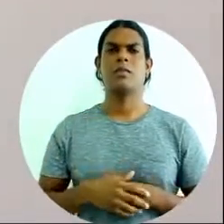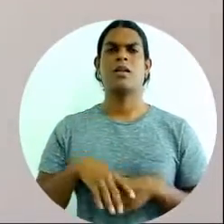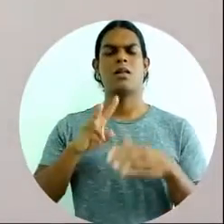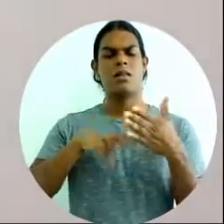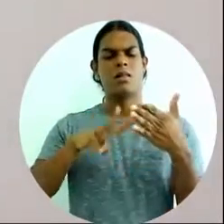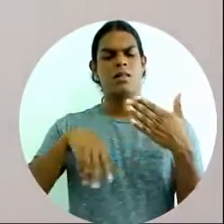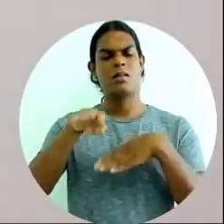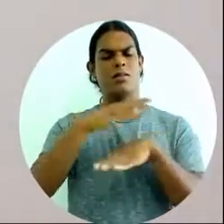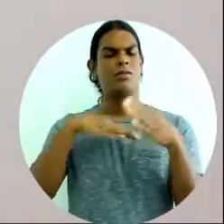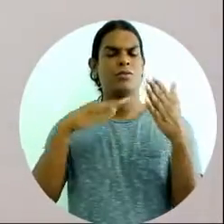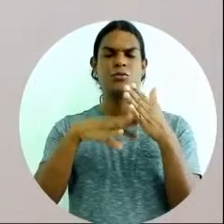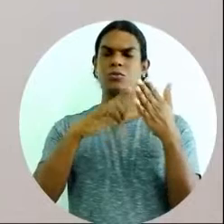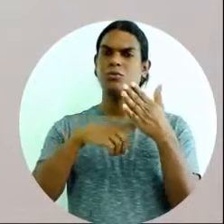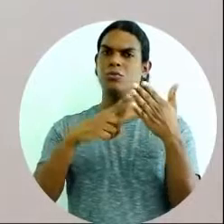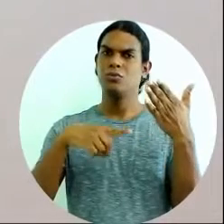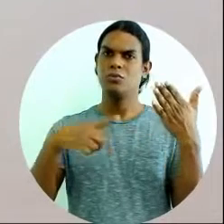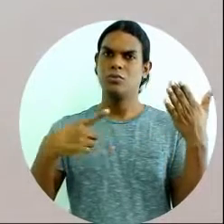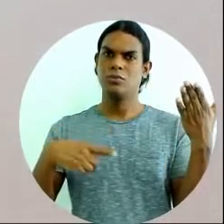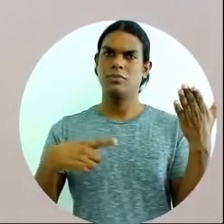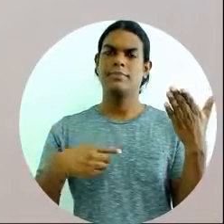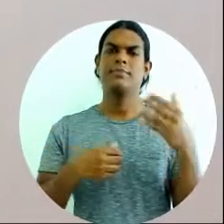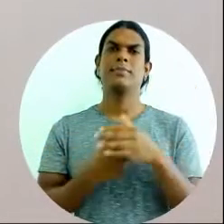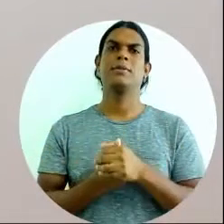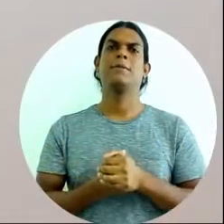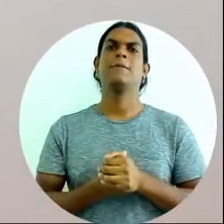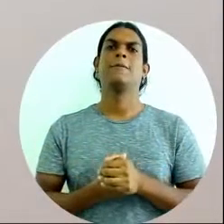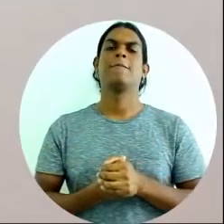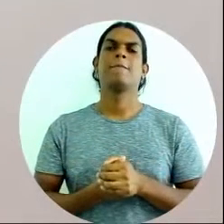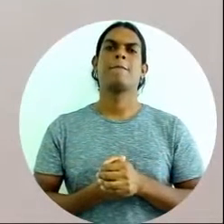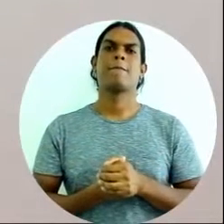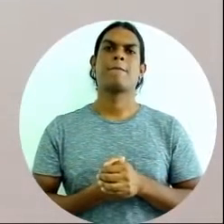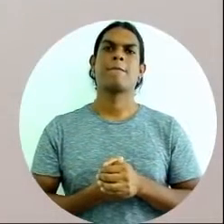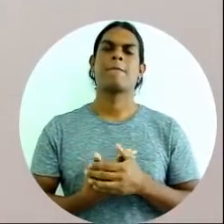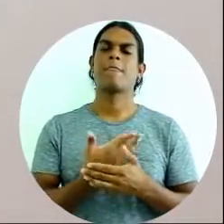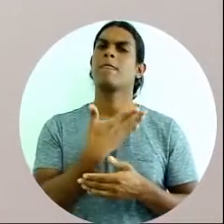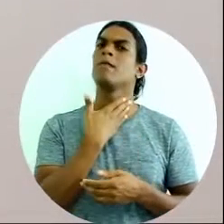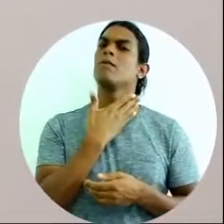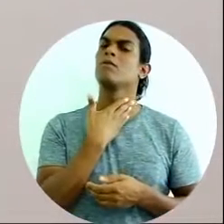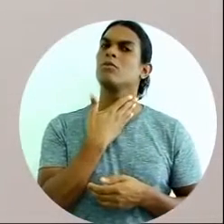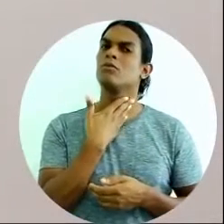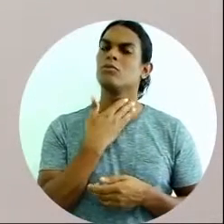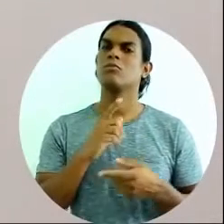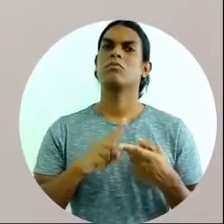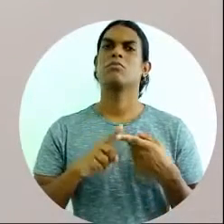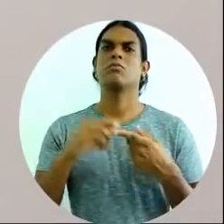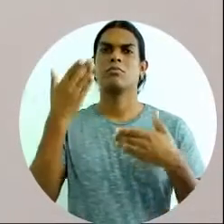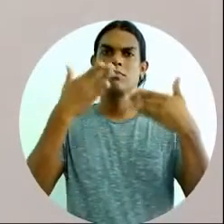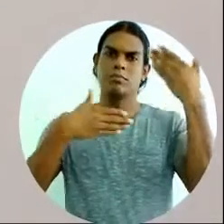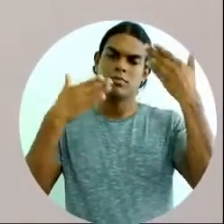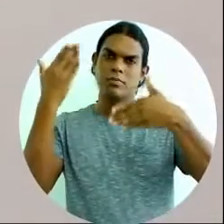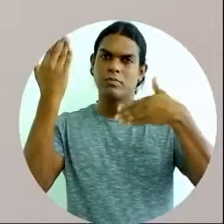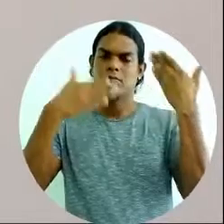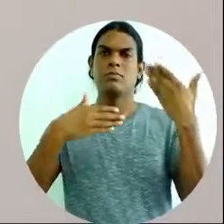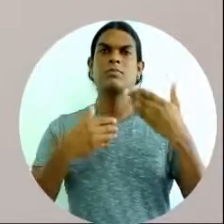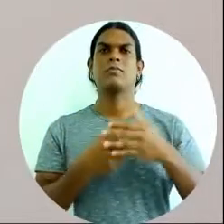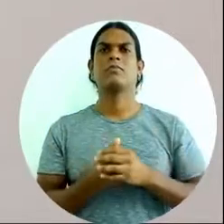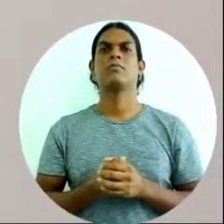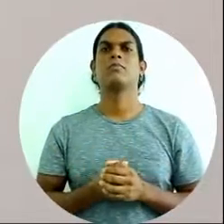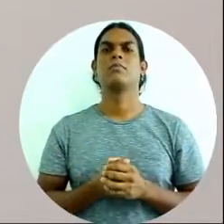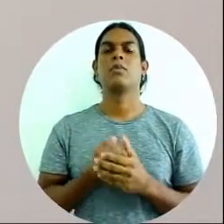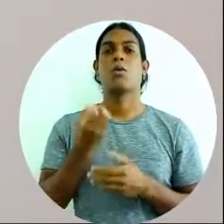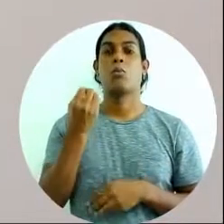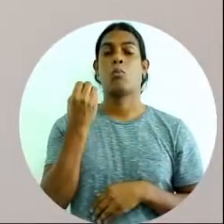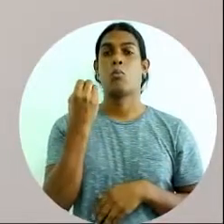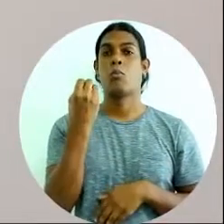aplicações. Leiam todo o caderno da disciplina, interajam com os tutores, entre vocês, participem do